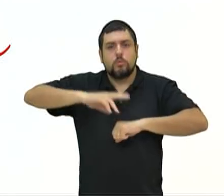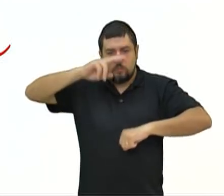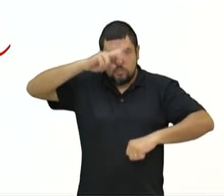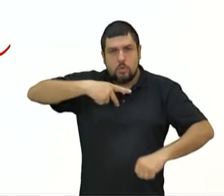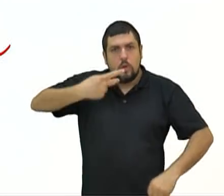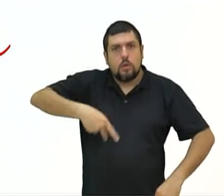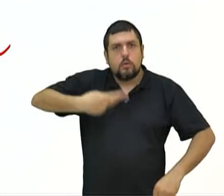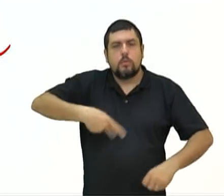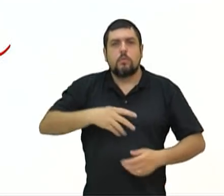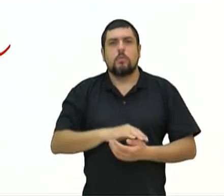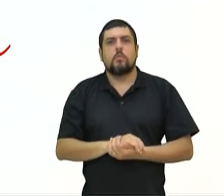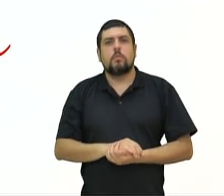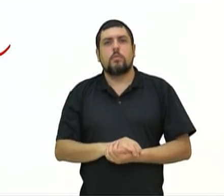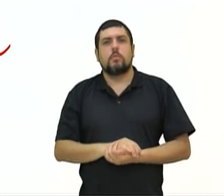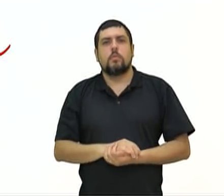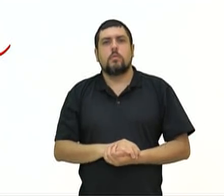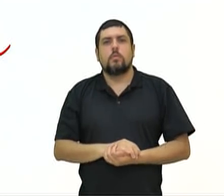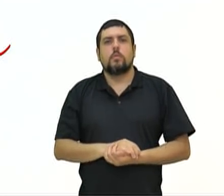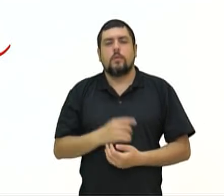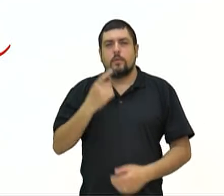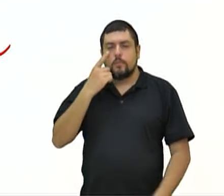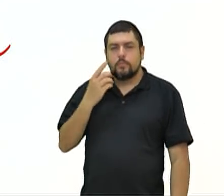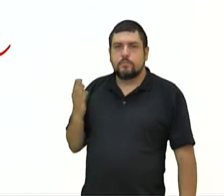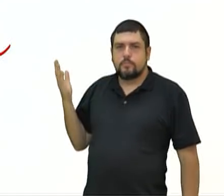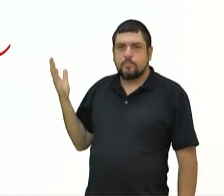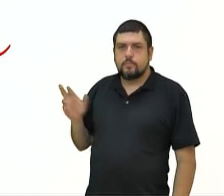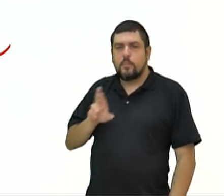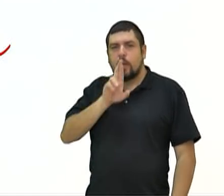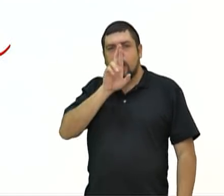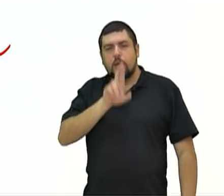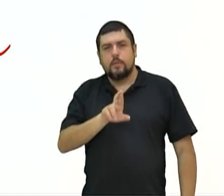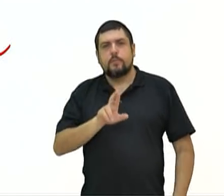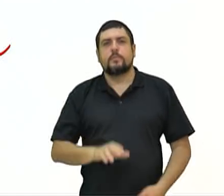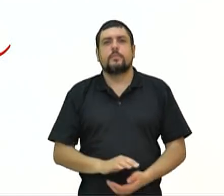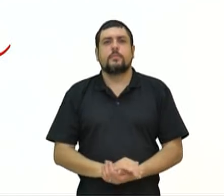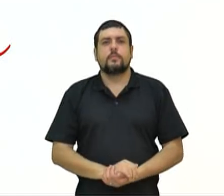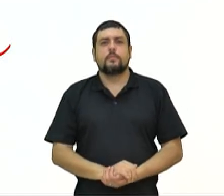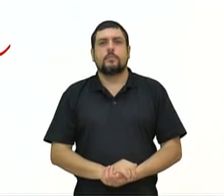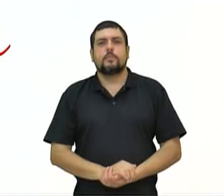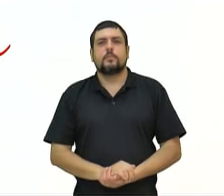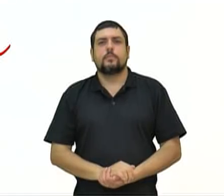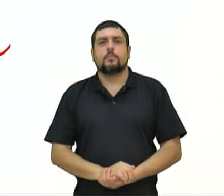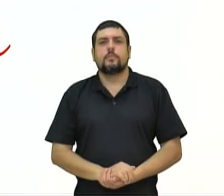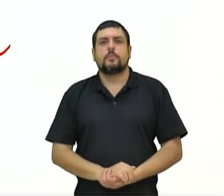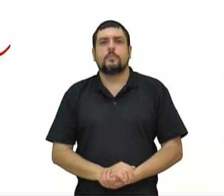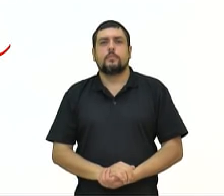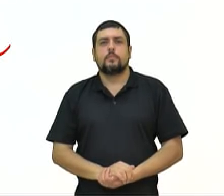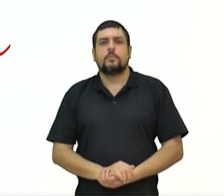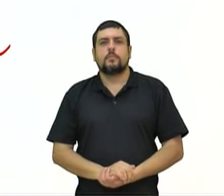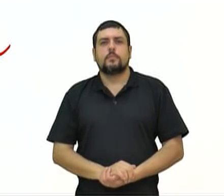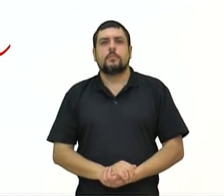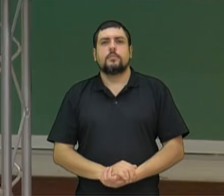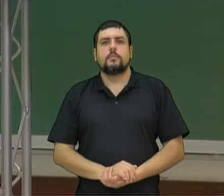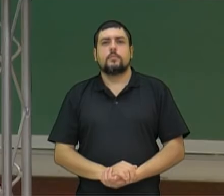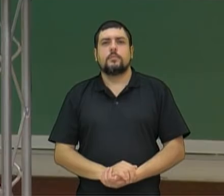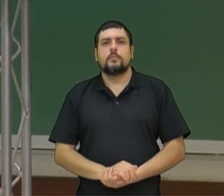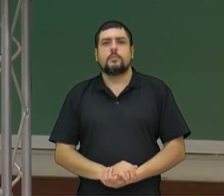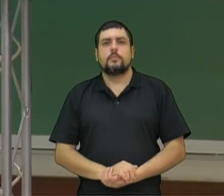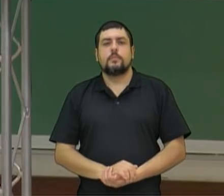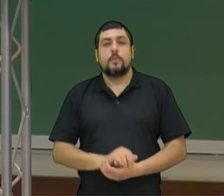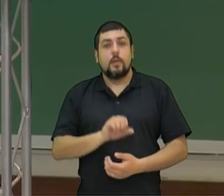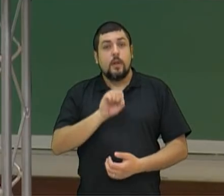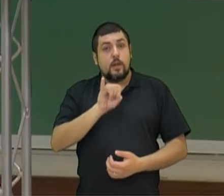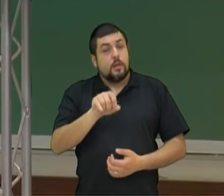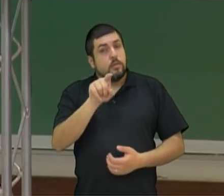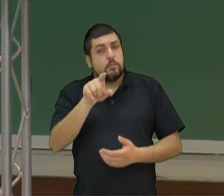voluntária. Letra B, involuntária. Letra C, voluntária. E letra D, involuntária. Se você errou